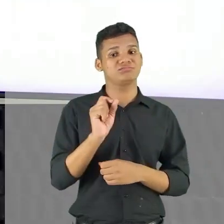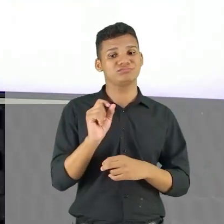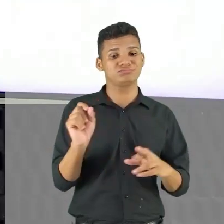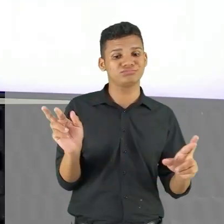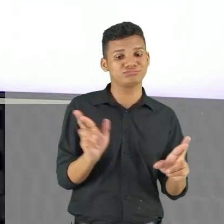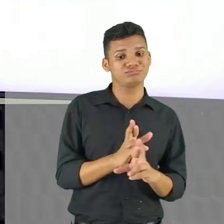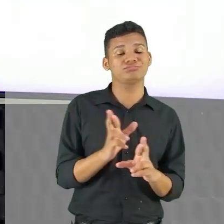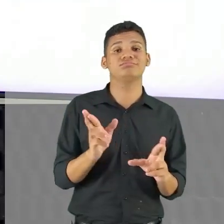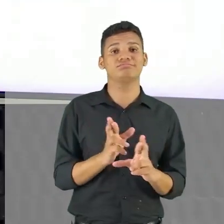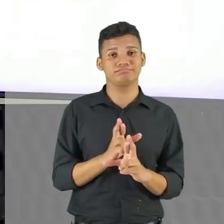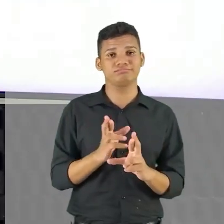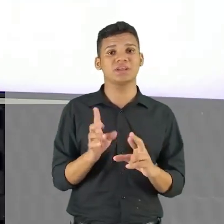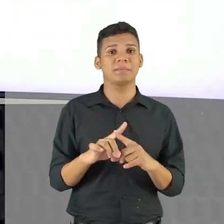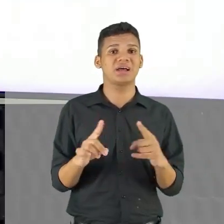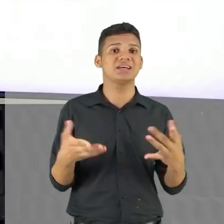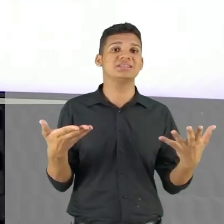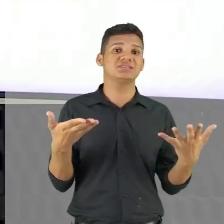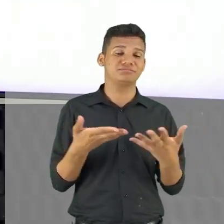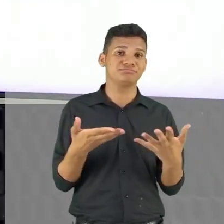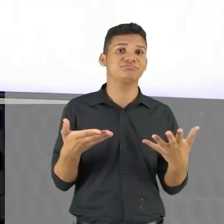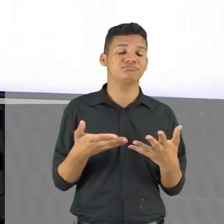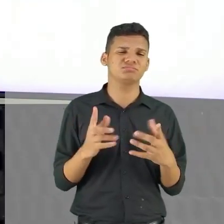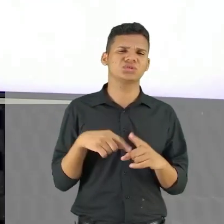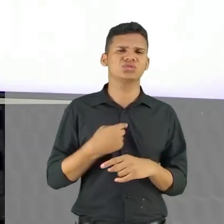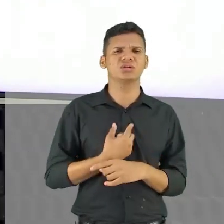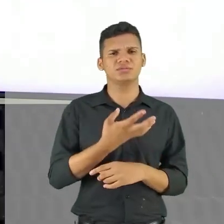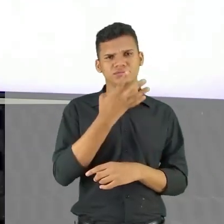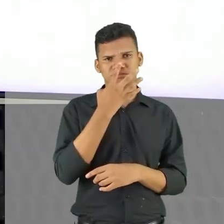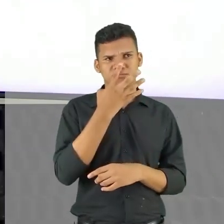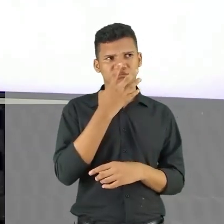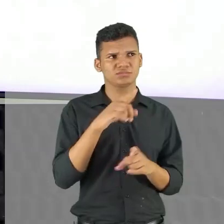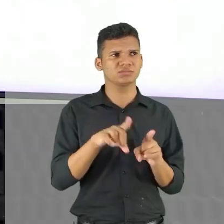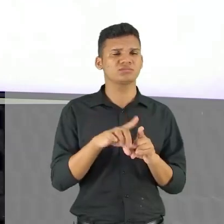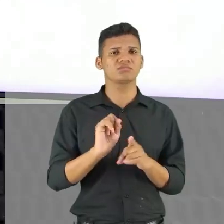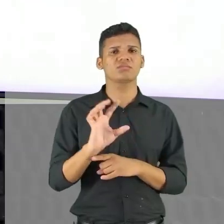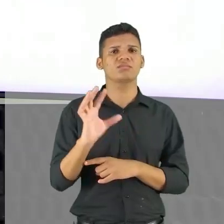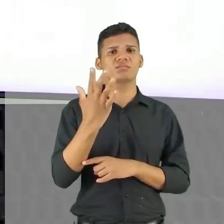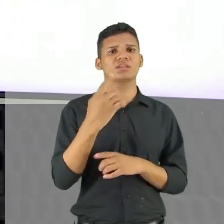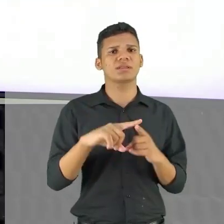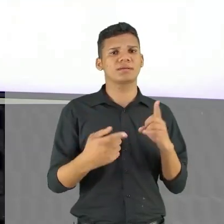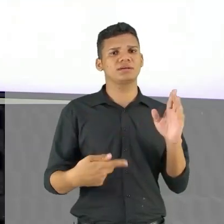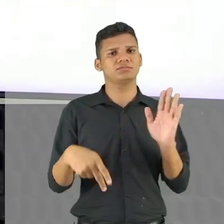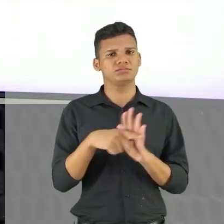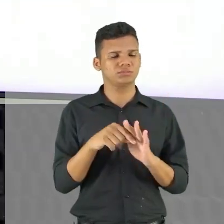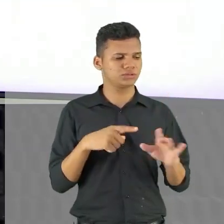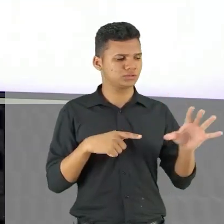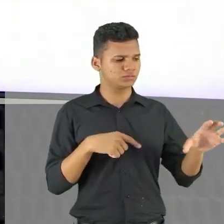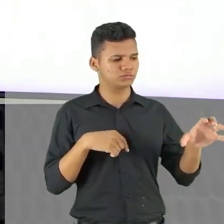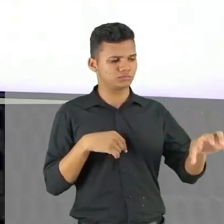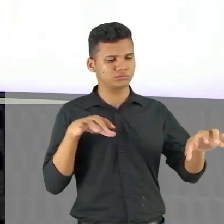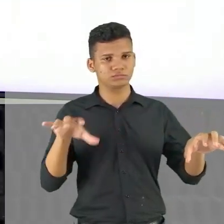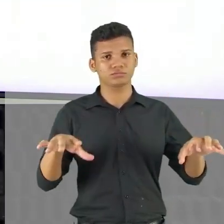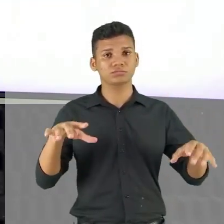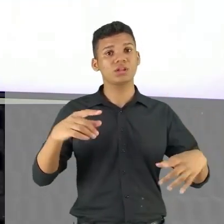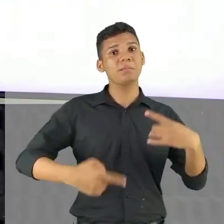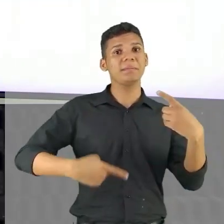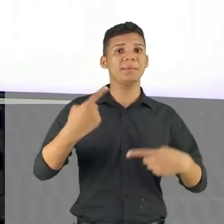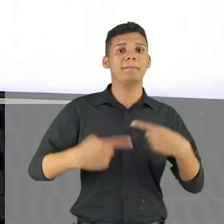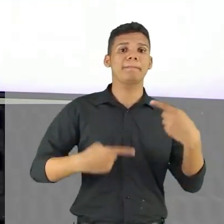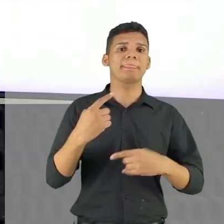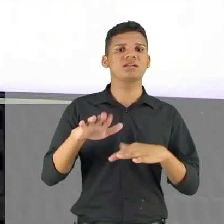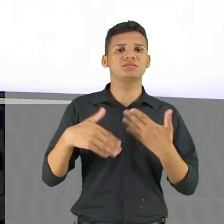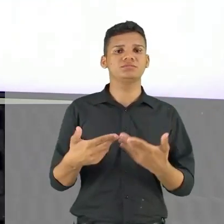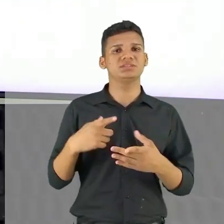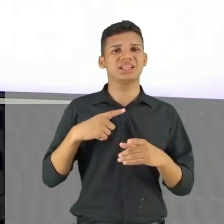relações. Recentemente, inclusive, a gente ficou estarrecido com o que aconteceu entre as duas partes, em particular